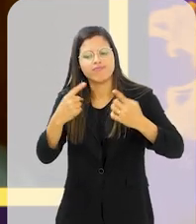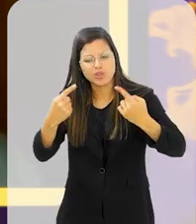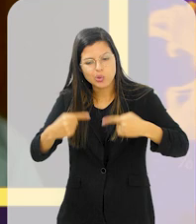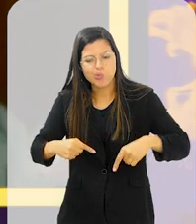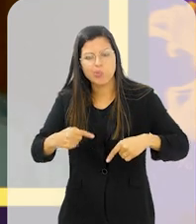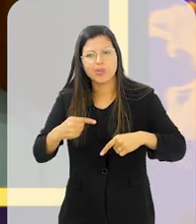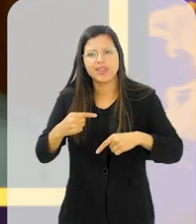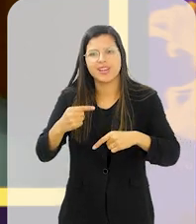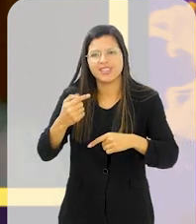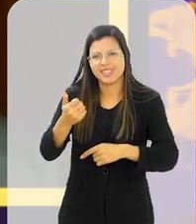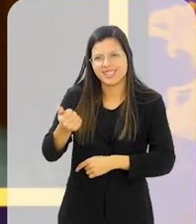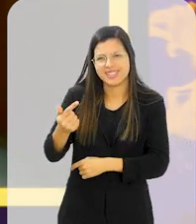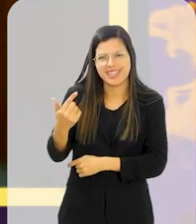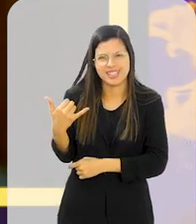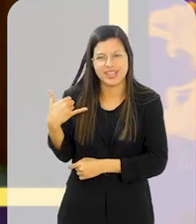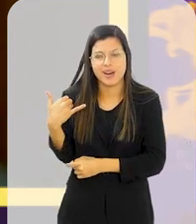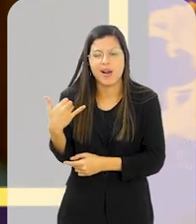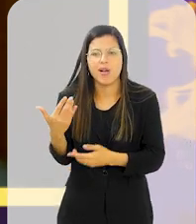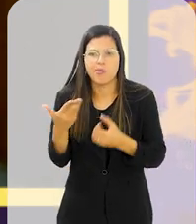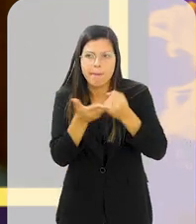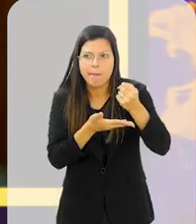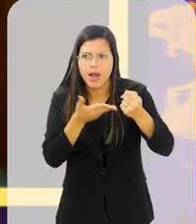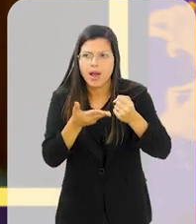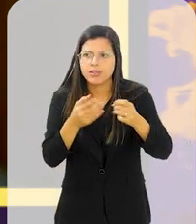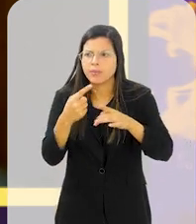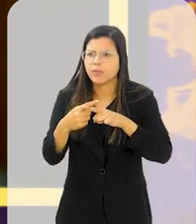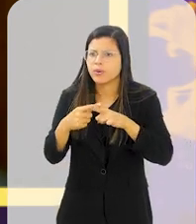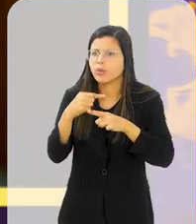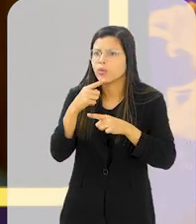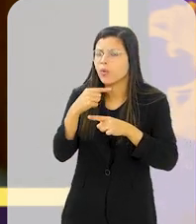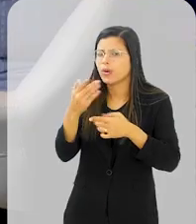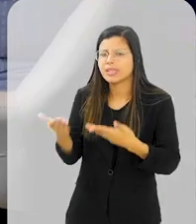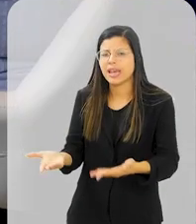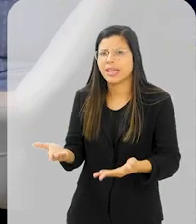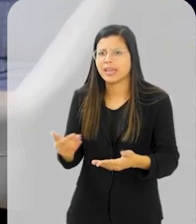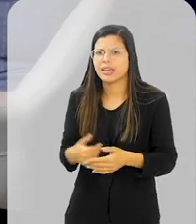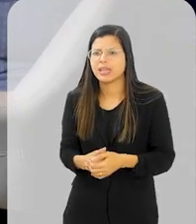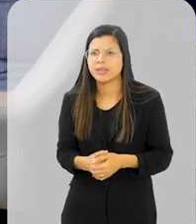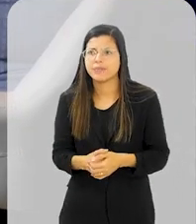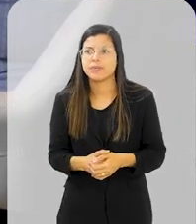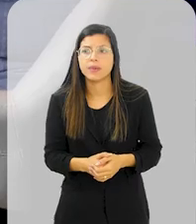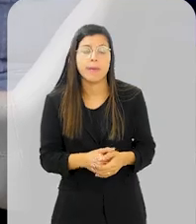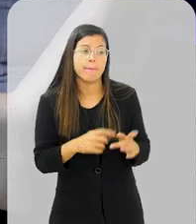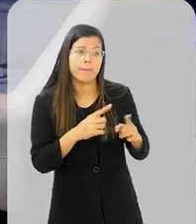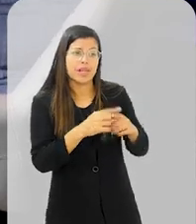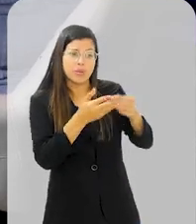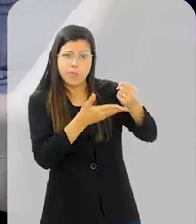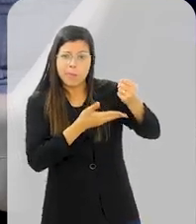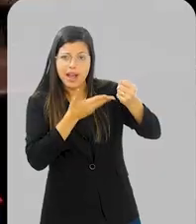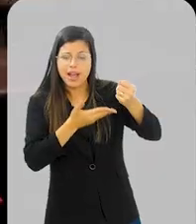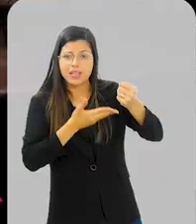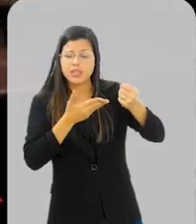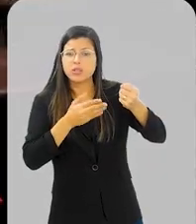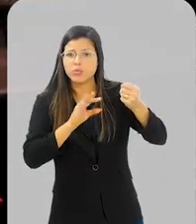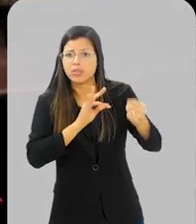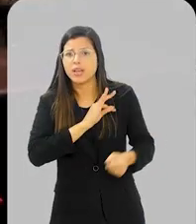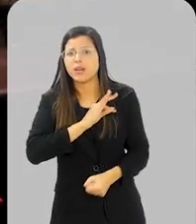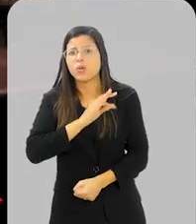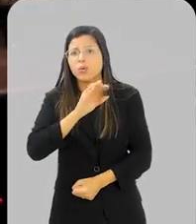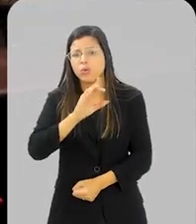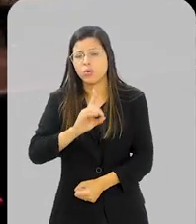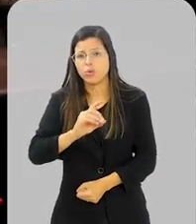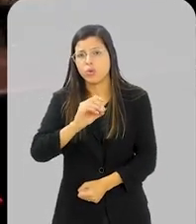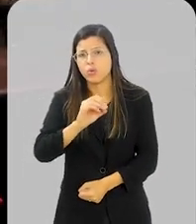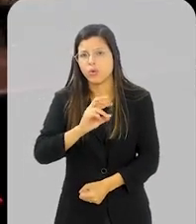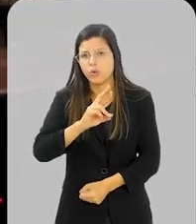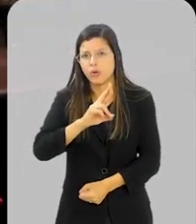tal. Por que que não consegue ter uma seleção profissional que mantém esse nível? mas base, o Dorival conhece, porque ele foi técnico também de base,